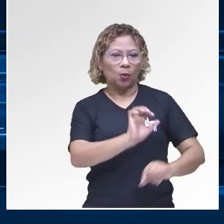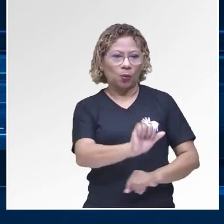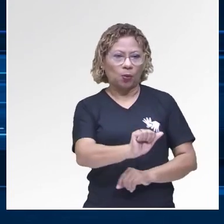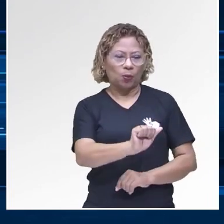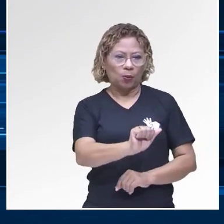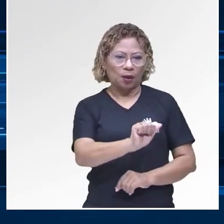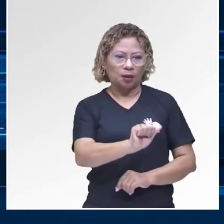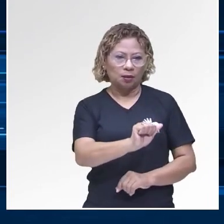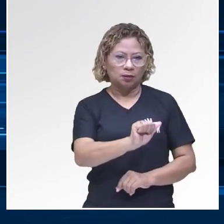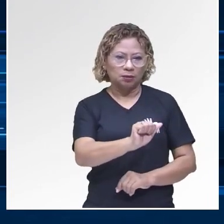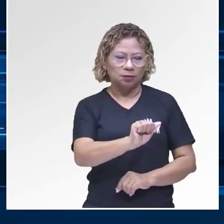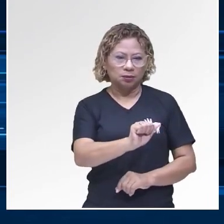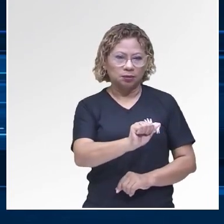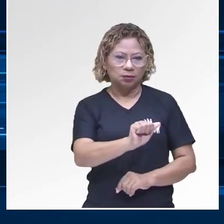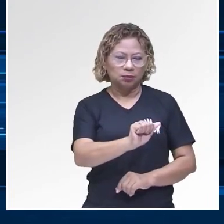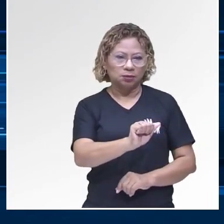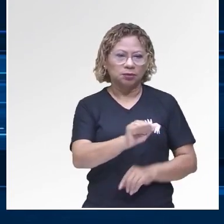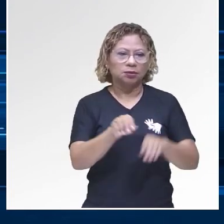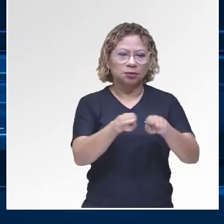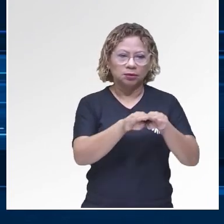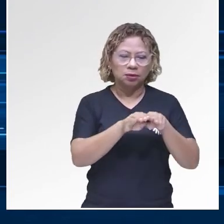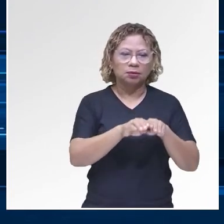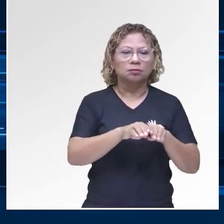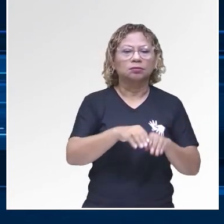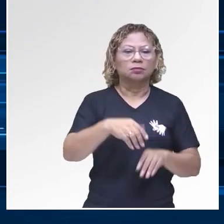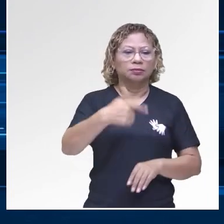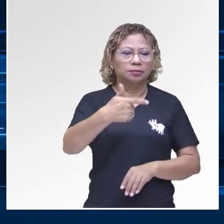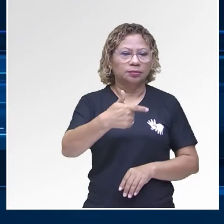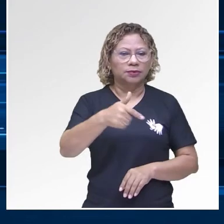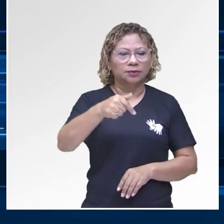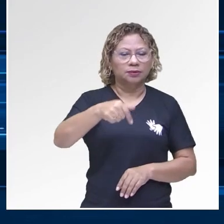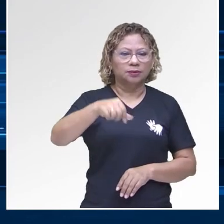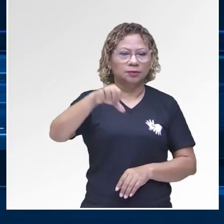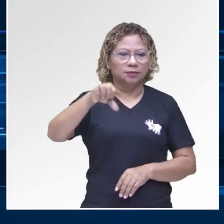o septagentésimo termo da PA dada?